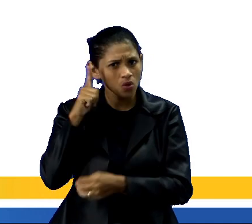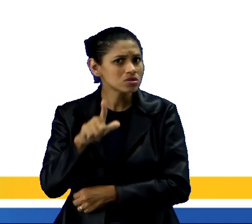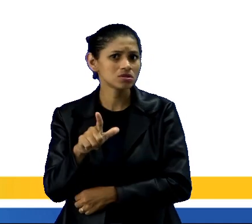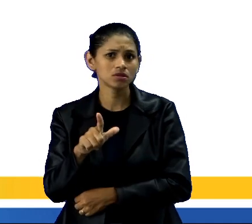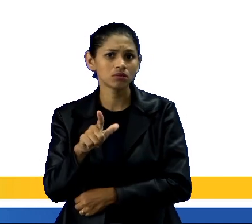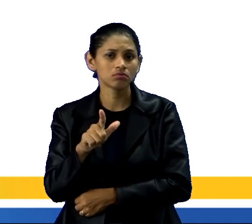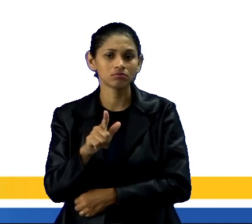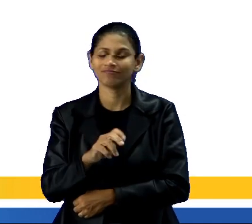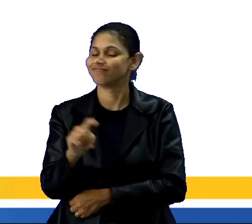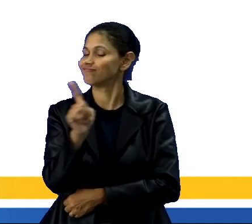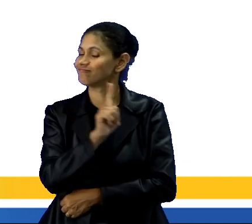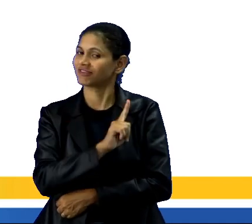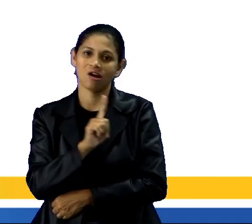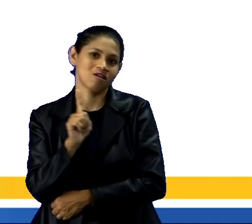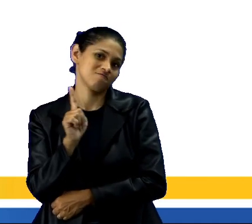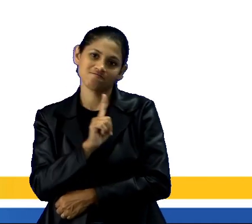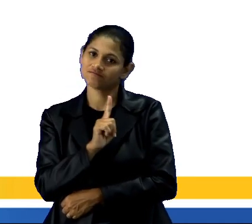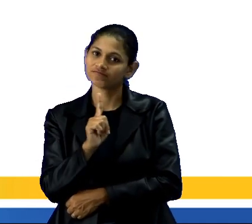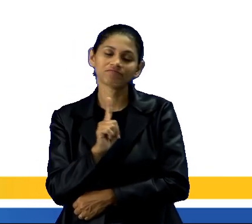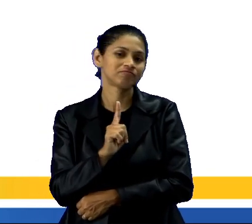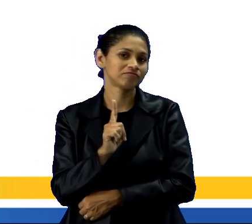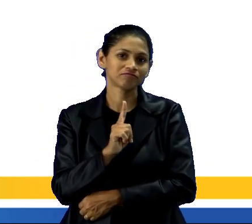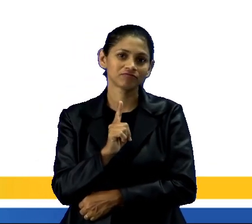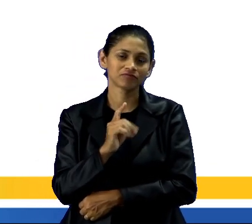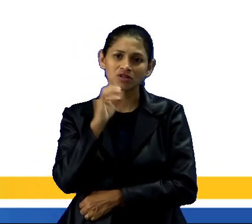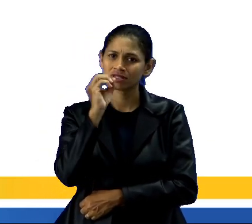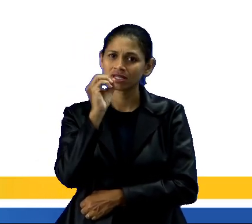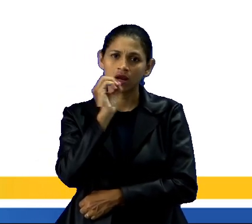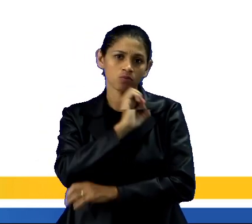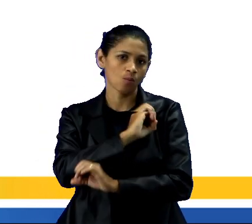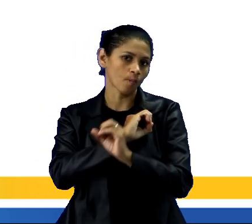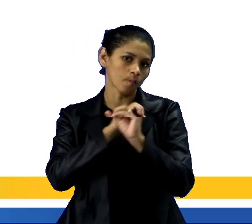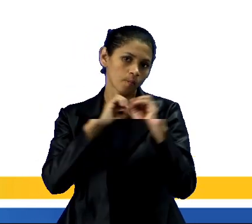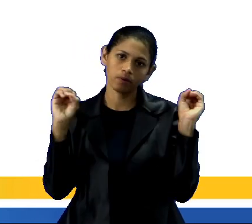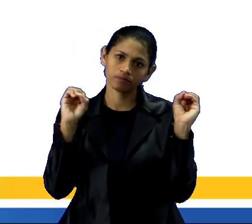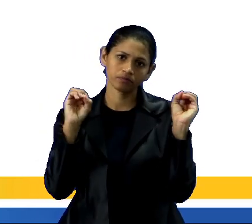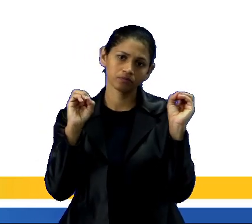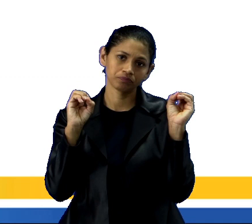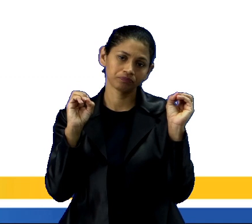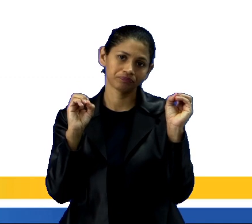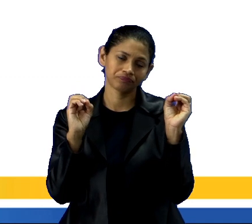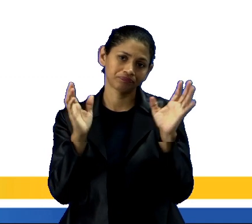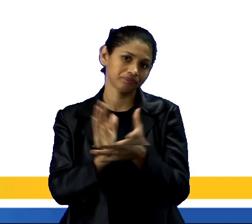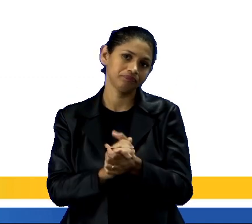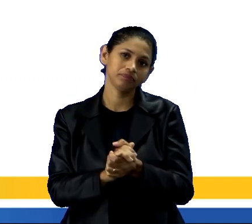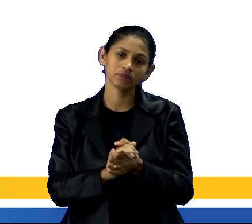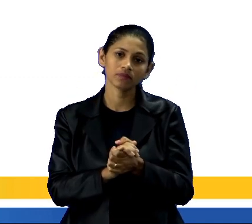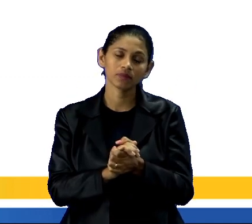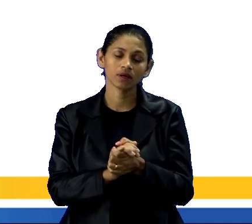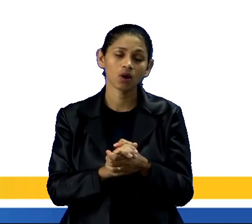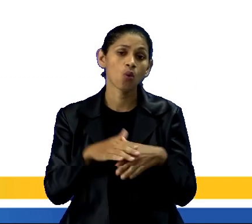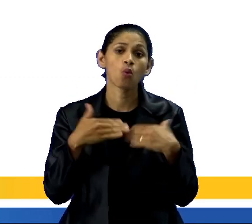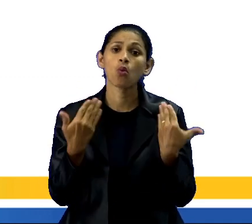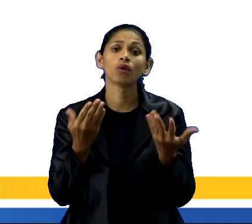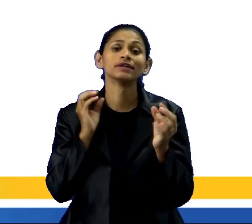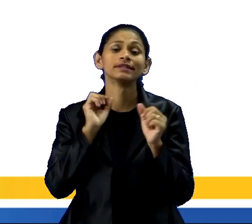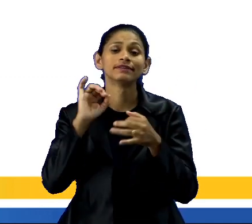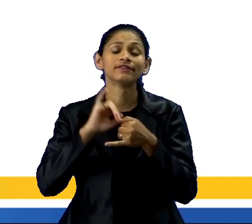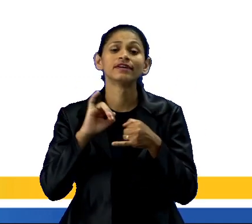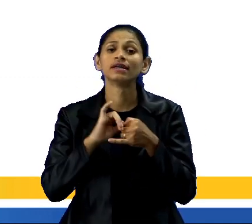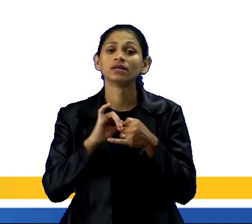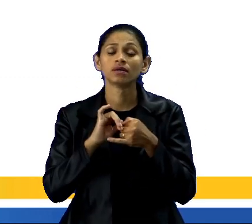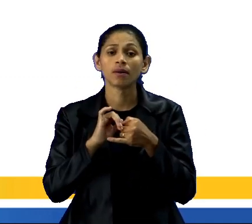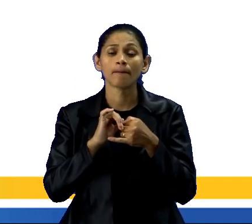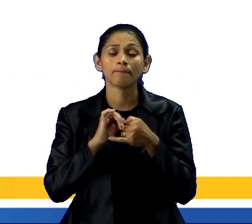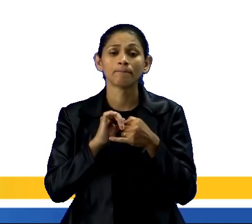consigo? Não, porque zero não tem valor, né? Não tem como você tirar 2 de zero. Então, o que você faz? Você